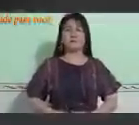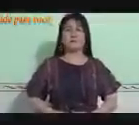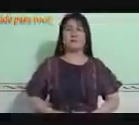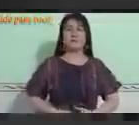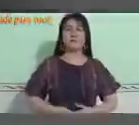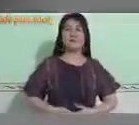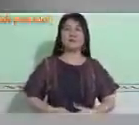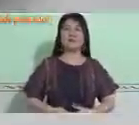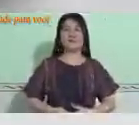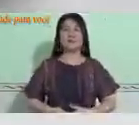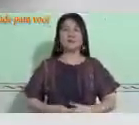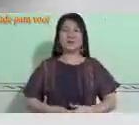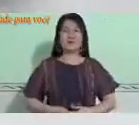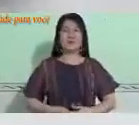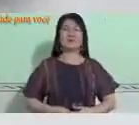deve